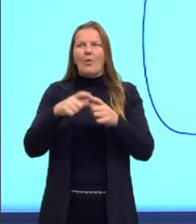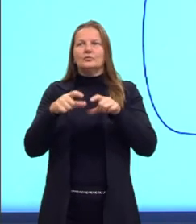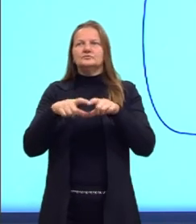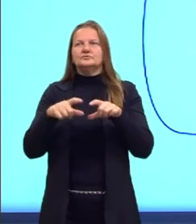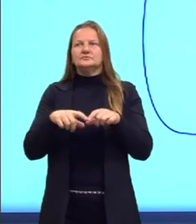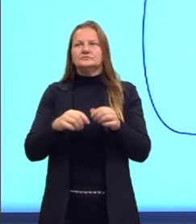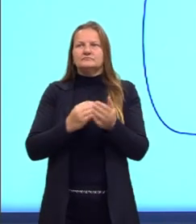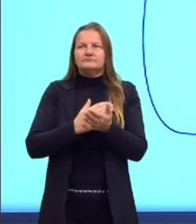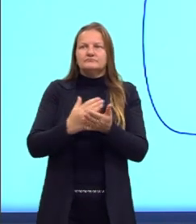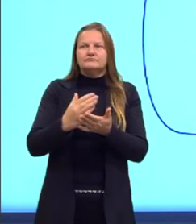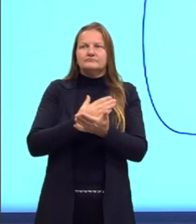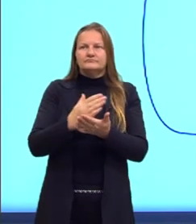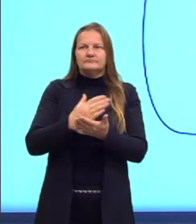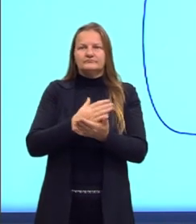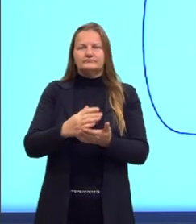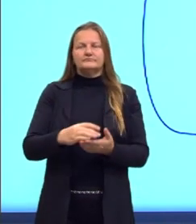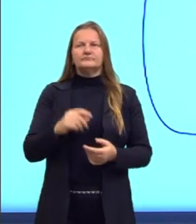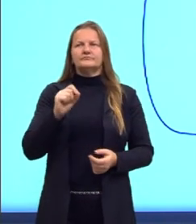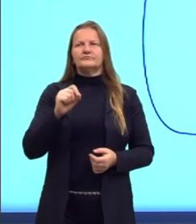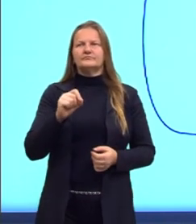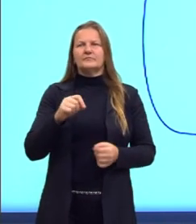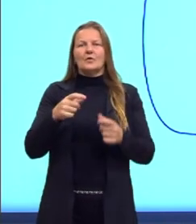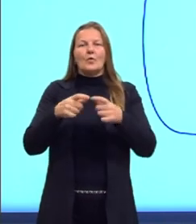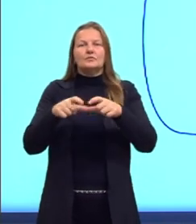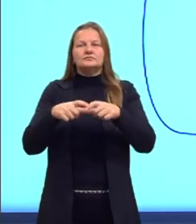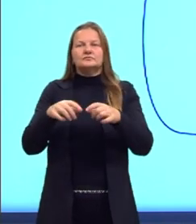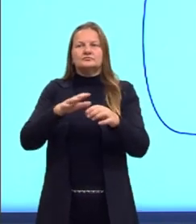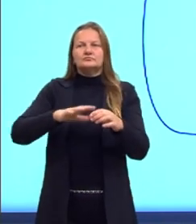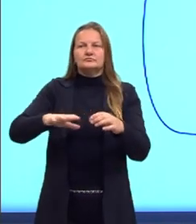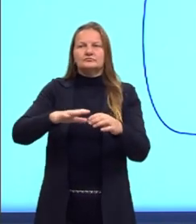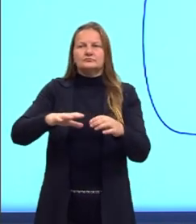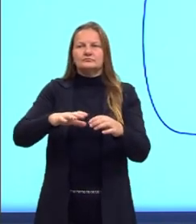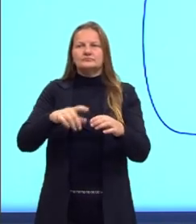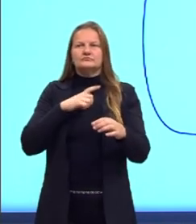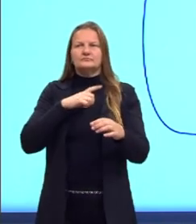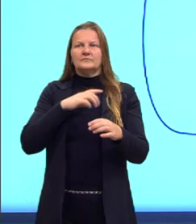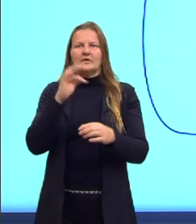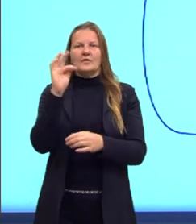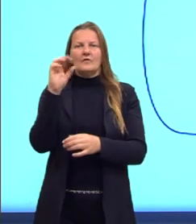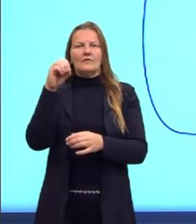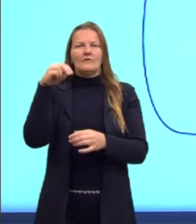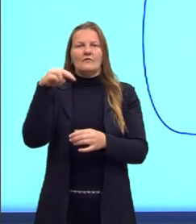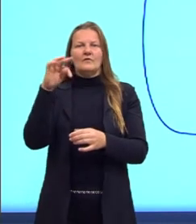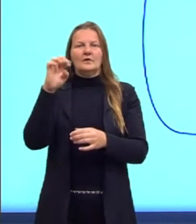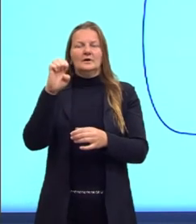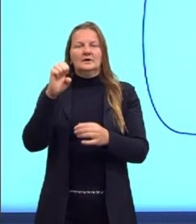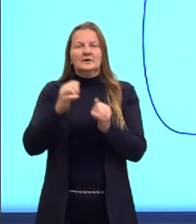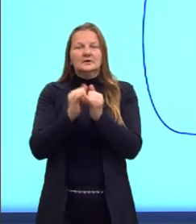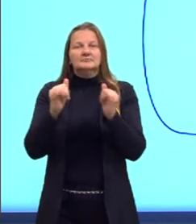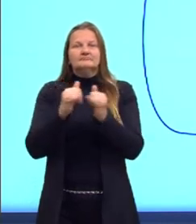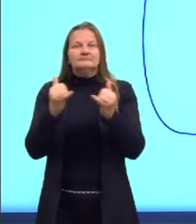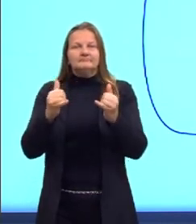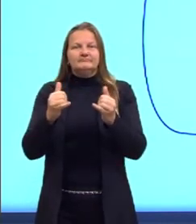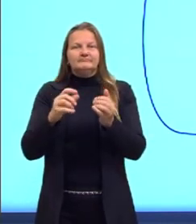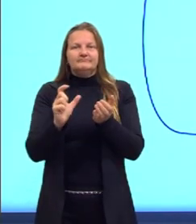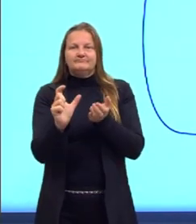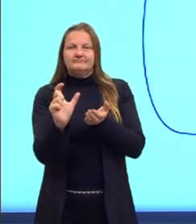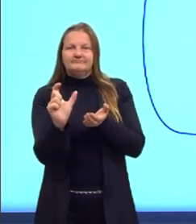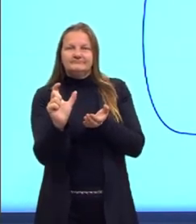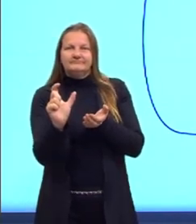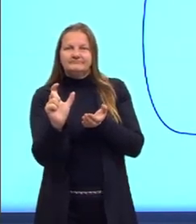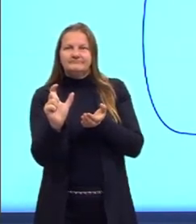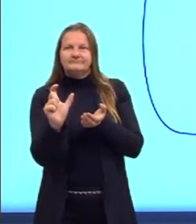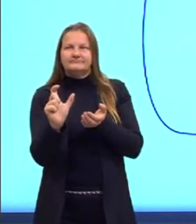energia né elétrica Nesse caso a nossa bateria nossa fonte a nossa vontagem ela tá